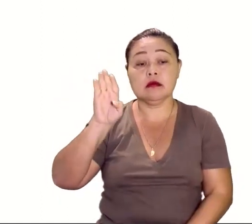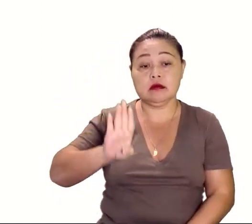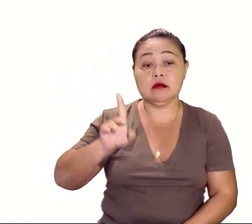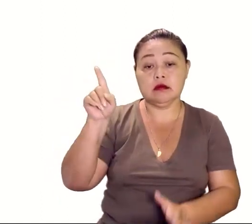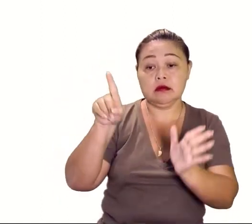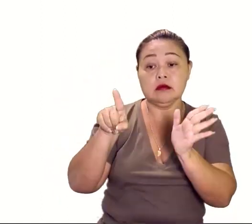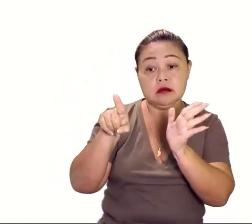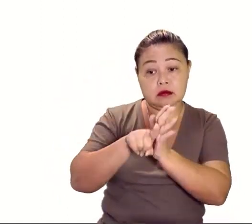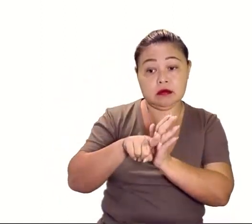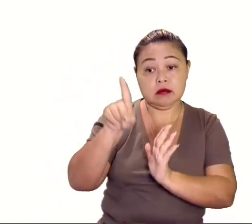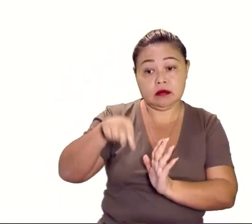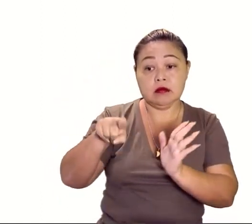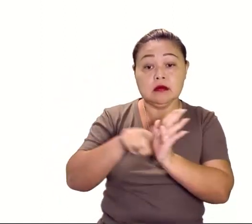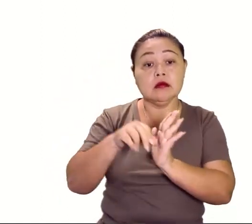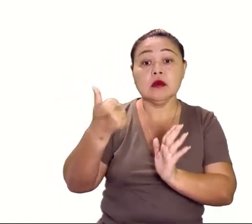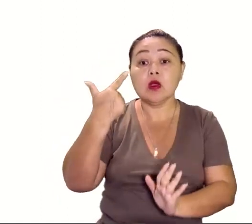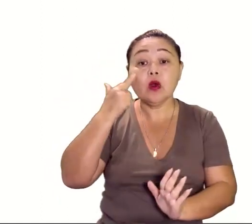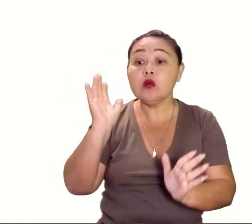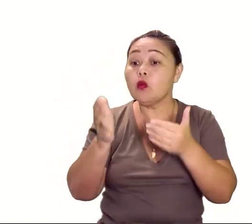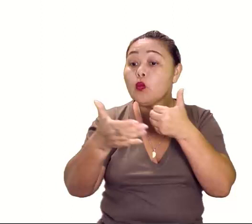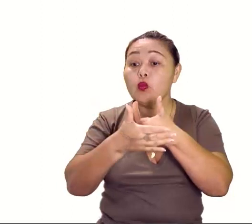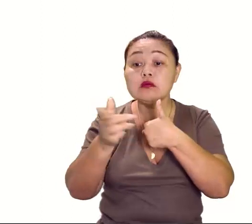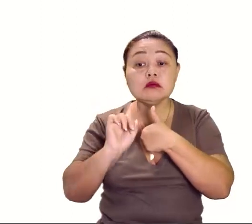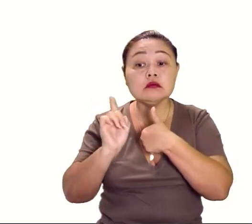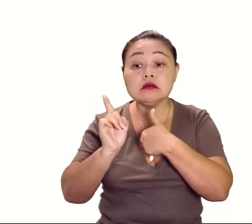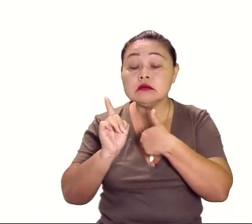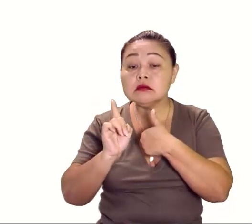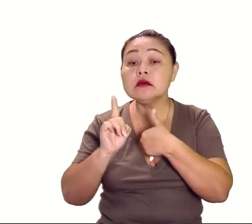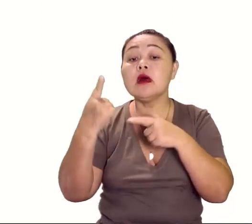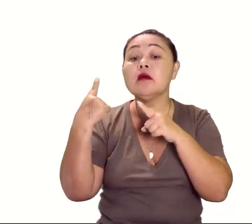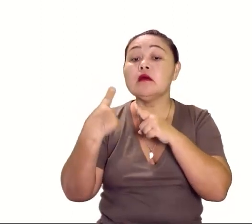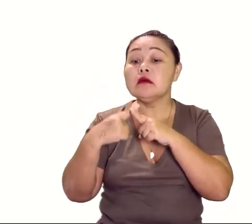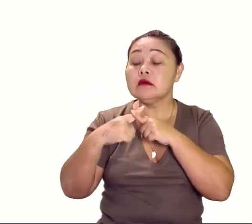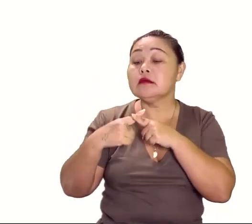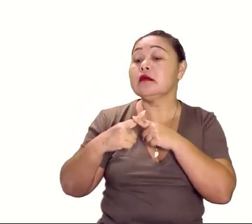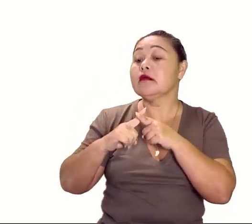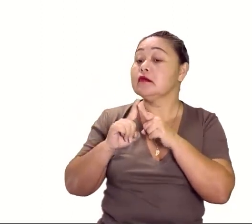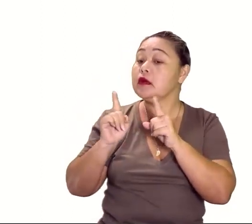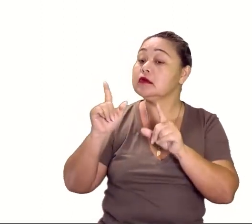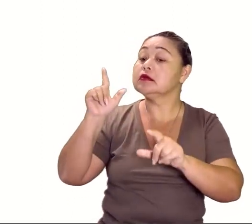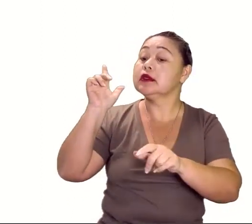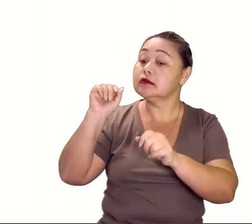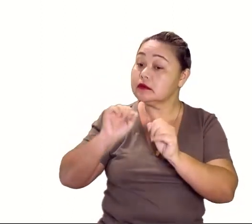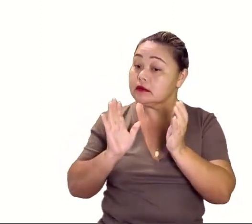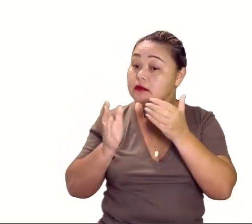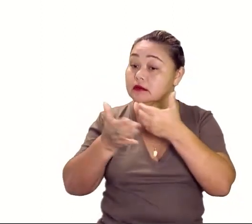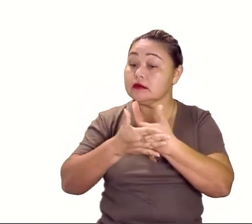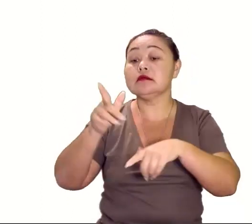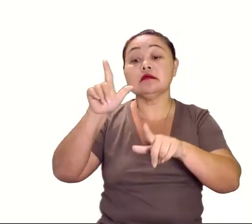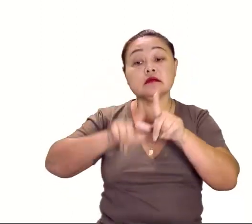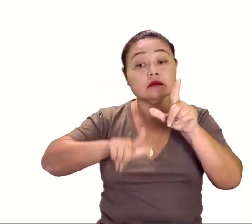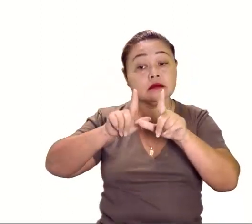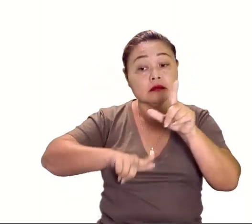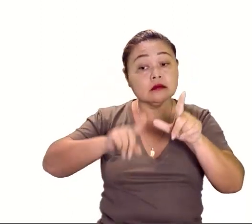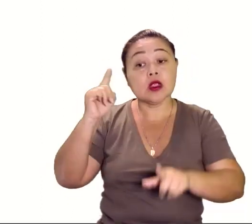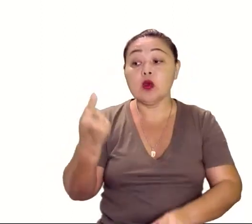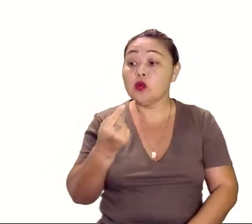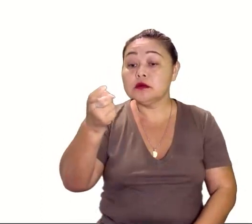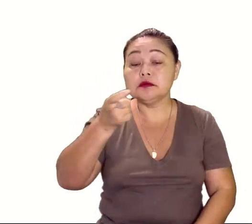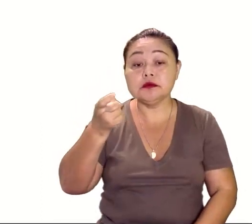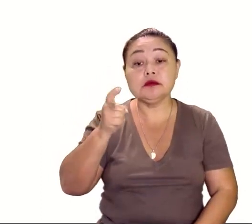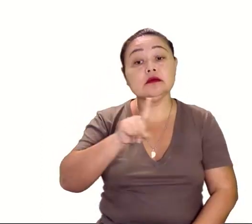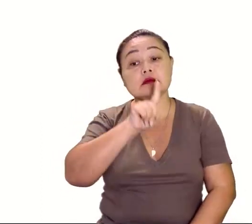é menos 1, o 1 não apareceu. Por quê? Porque nós temos a incógnita. Então, já está indicando que é só 1x. Lá